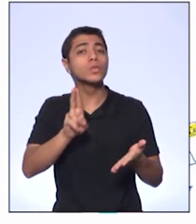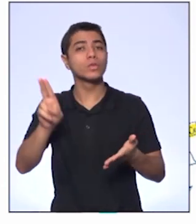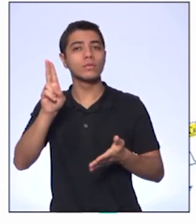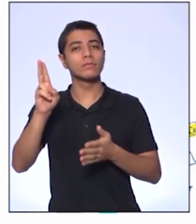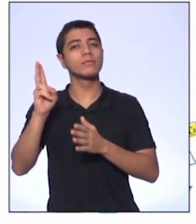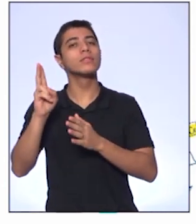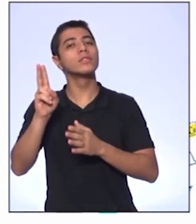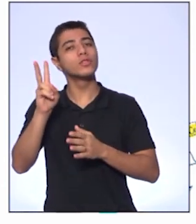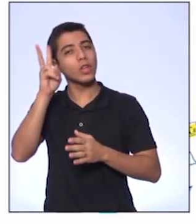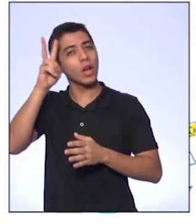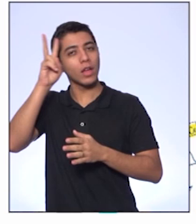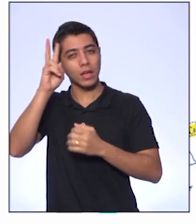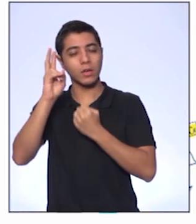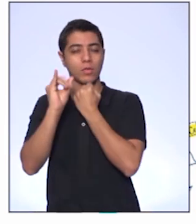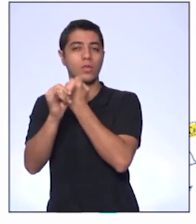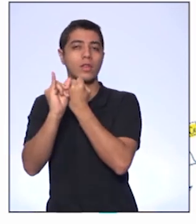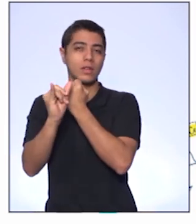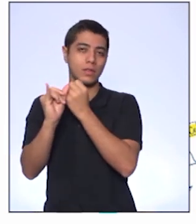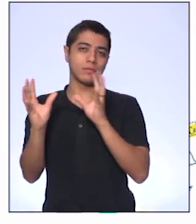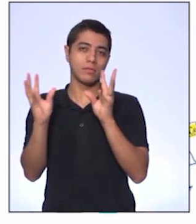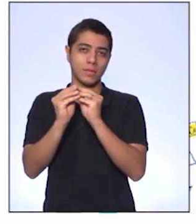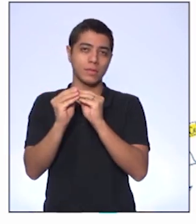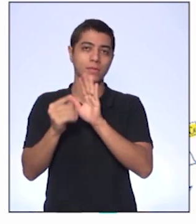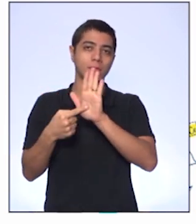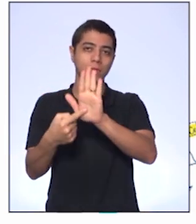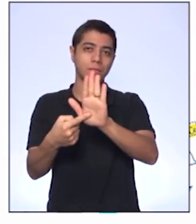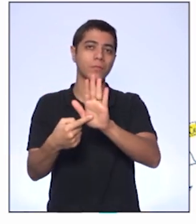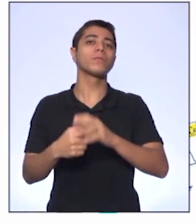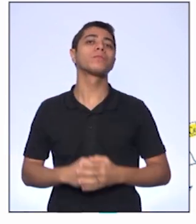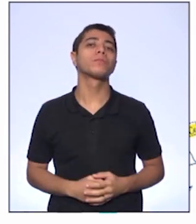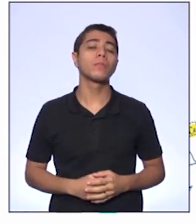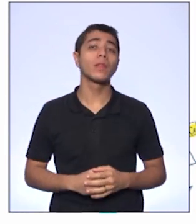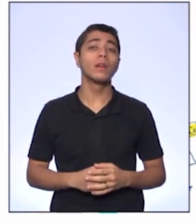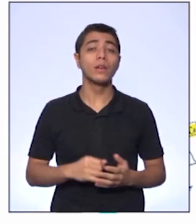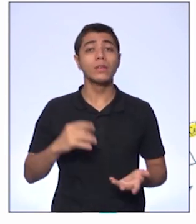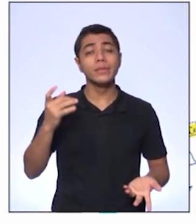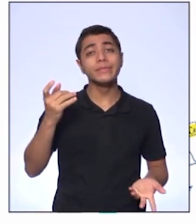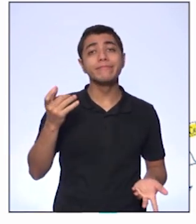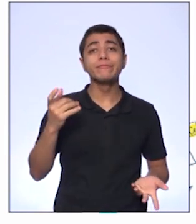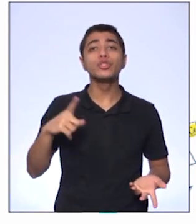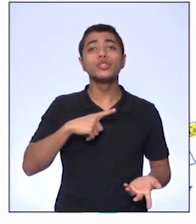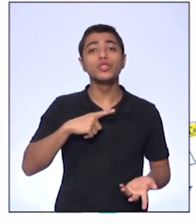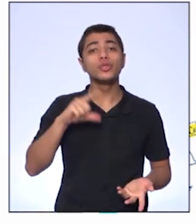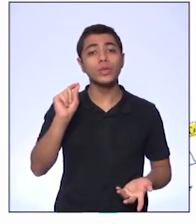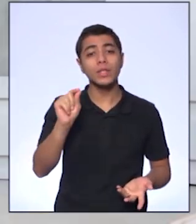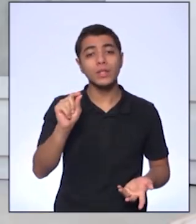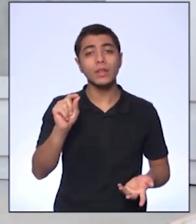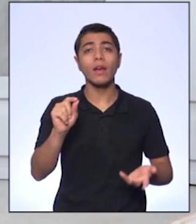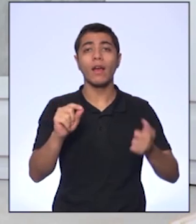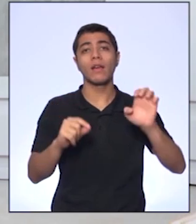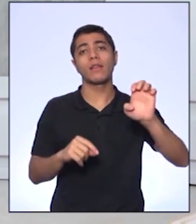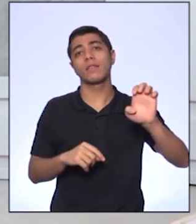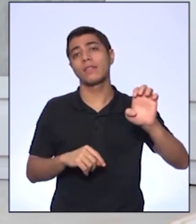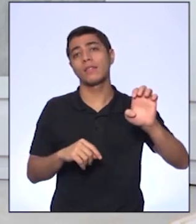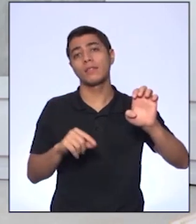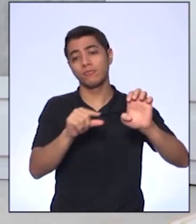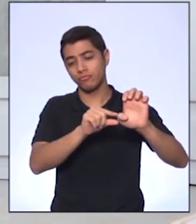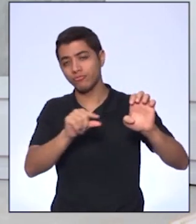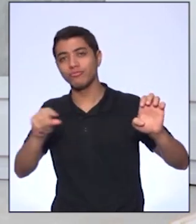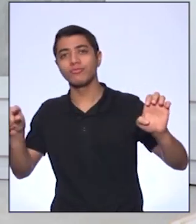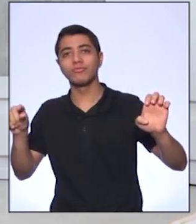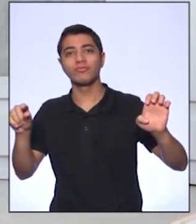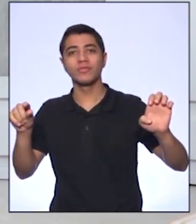que coisa mais linda. Nas dificuldades de se escrever uma crônica por meio de uma crônica. Volta aqui para mim. Lembra do que eu